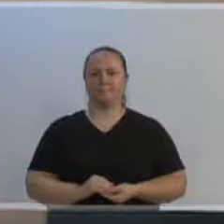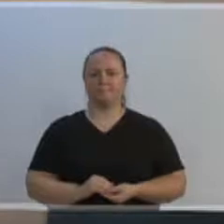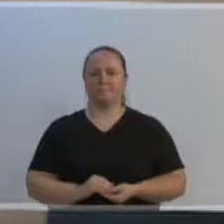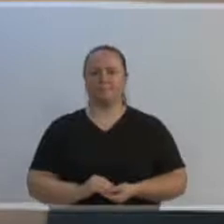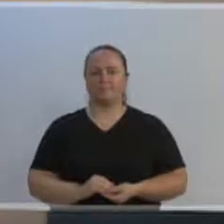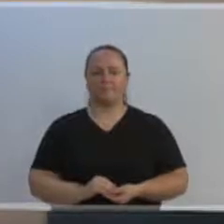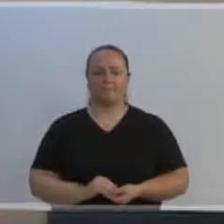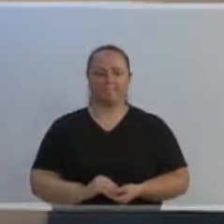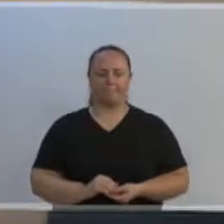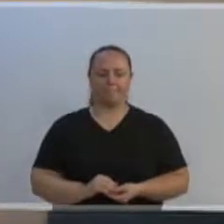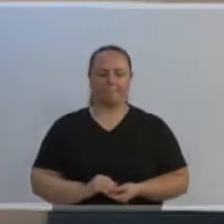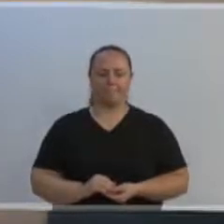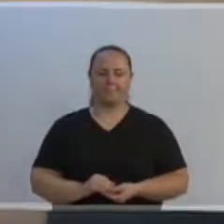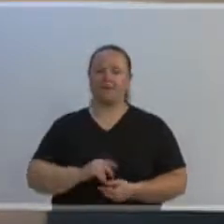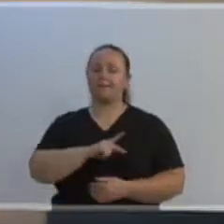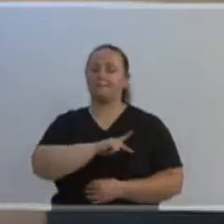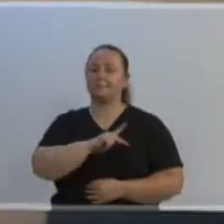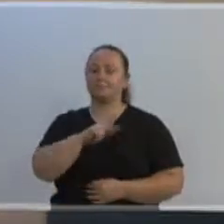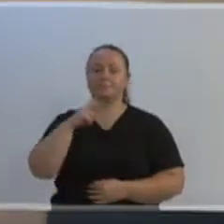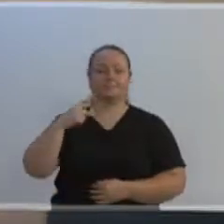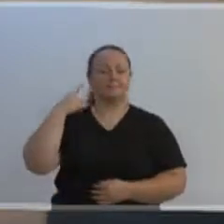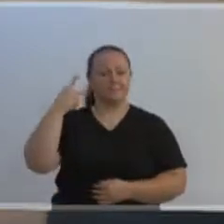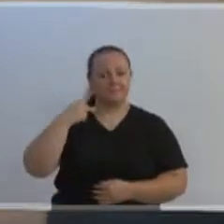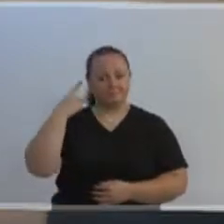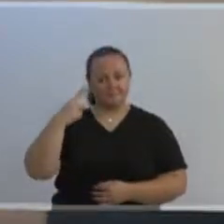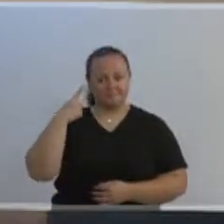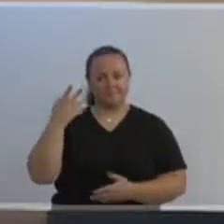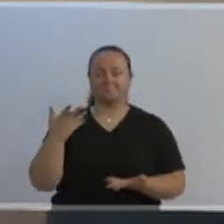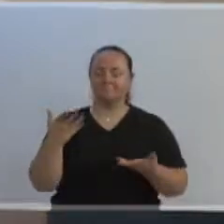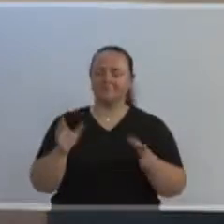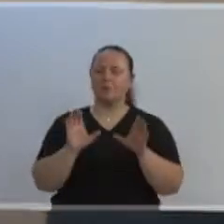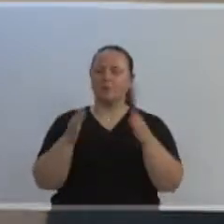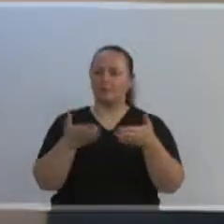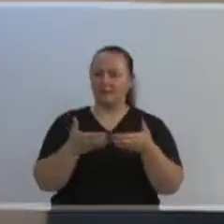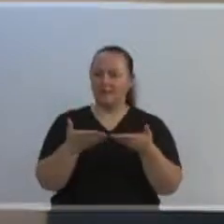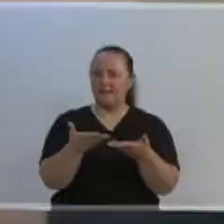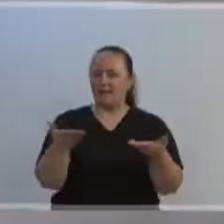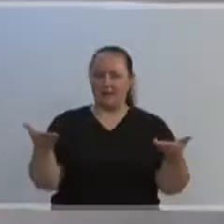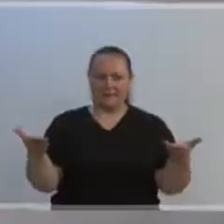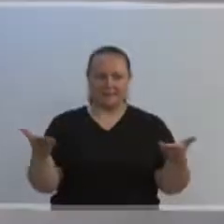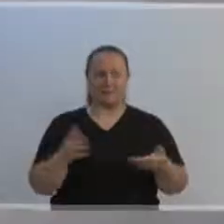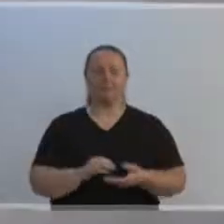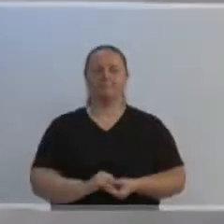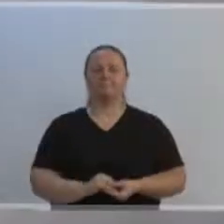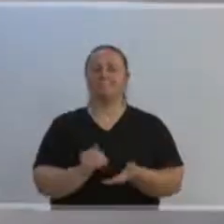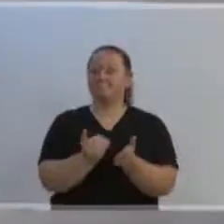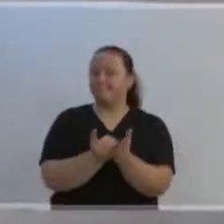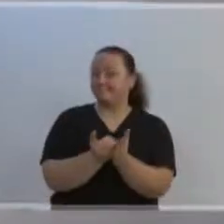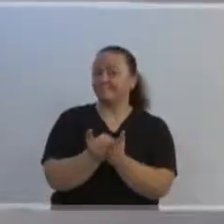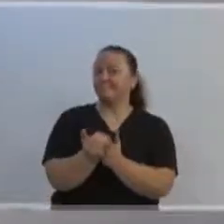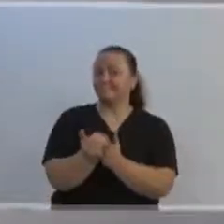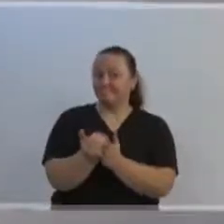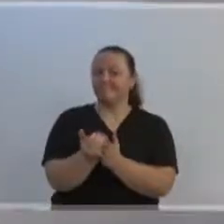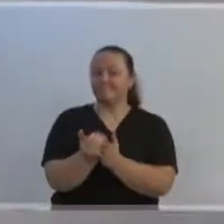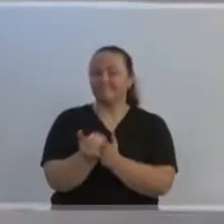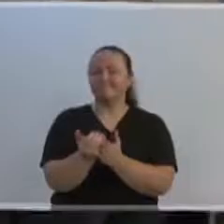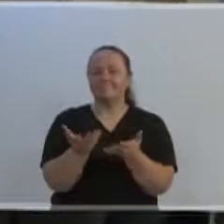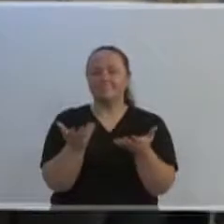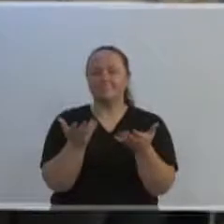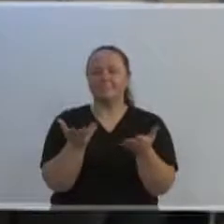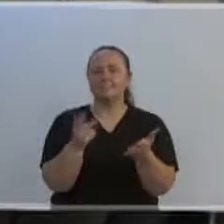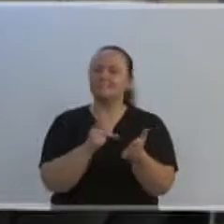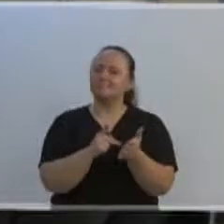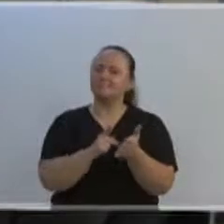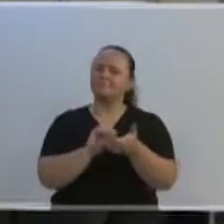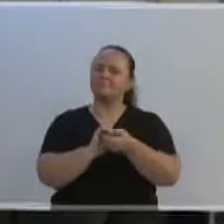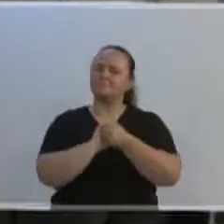sou presidente e seus vereadores nossa comunidade inicialmente quero parabenizar